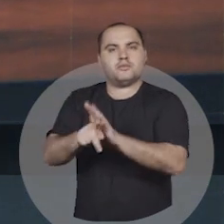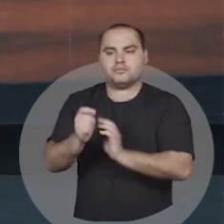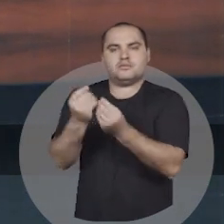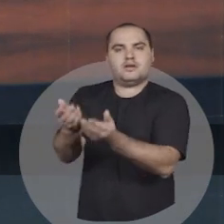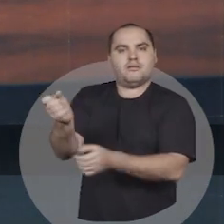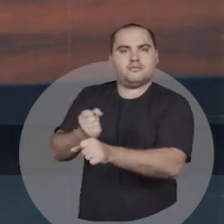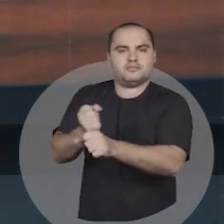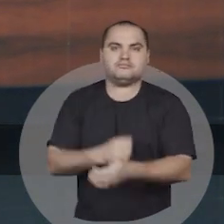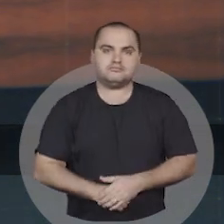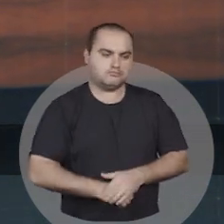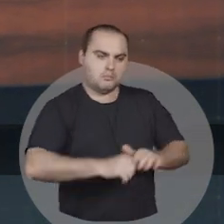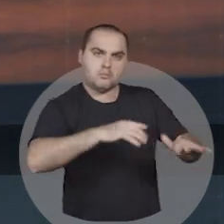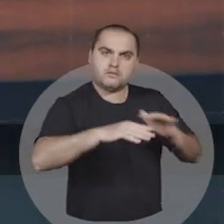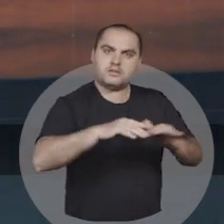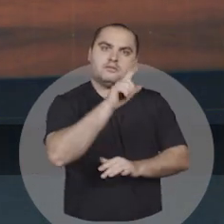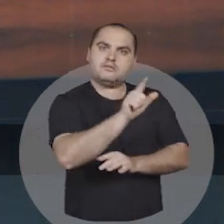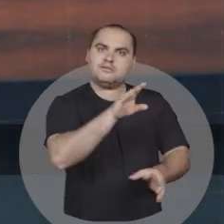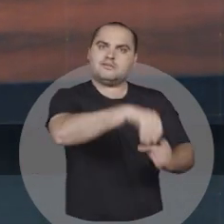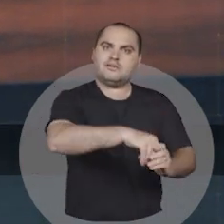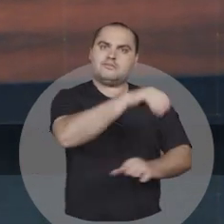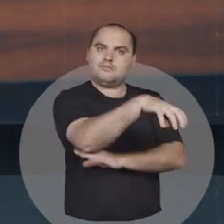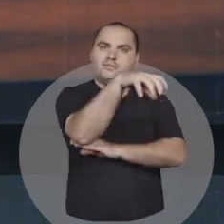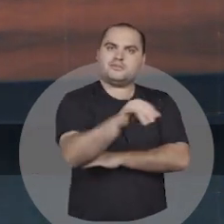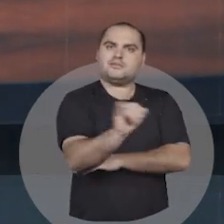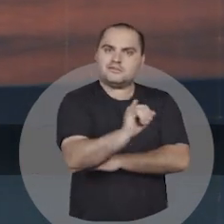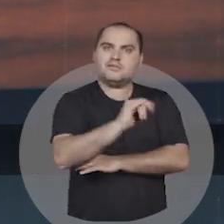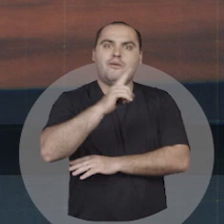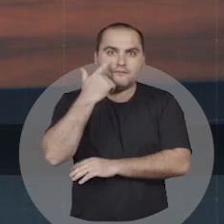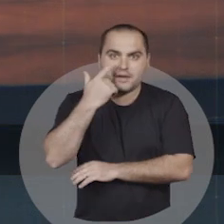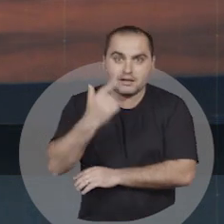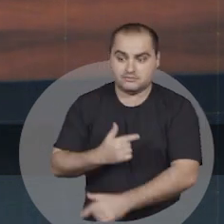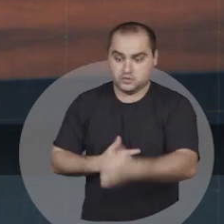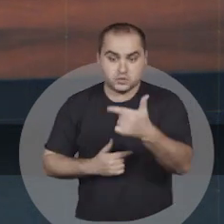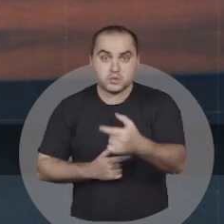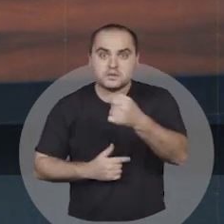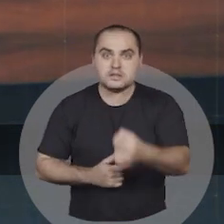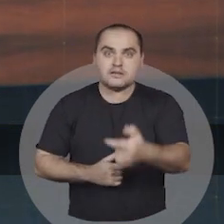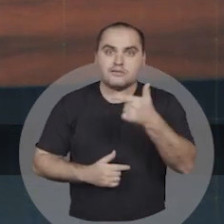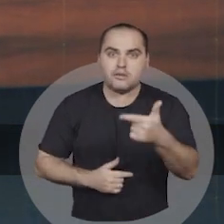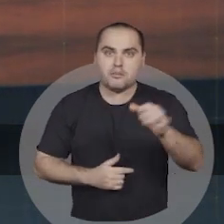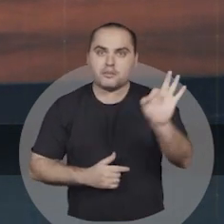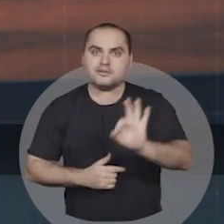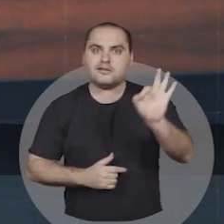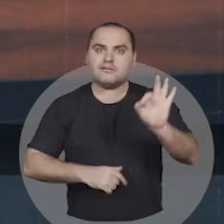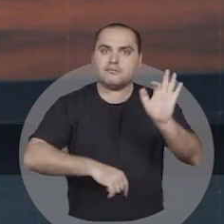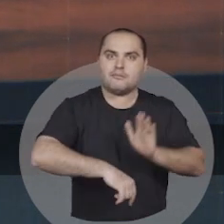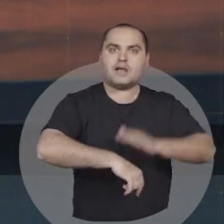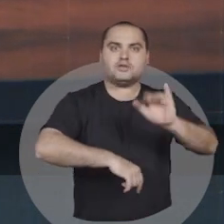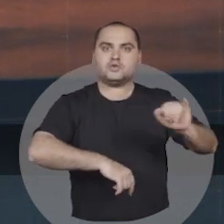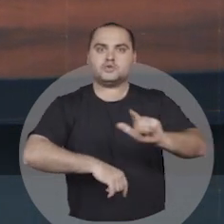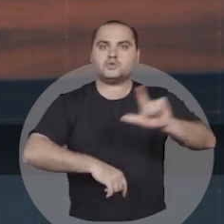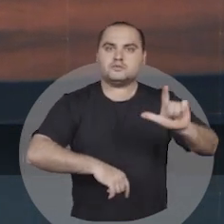202% em julho. Na comparação com o mesmo período do ano passado. Que o porto de Itajaí encerrou o primeiro trimestre de 2019 com